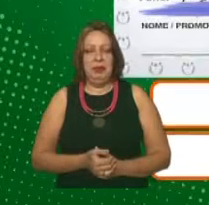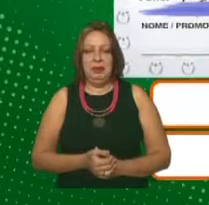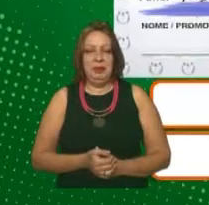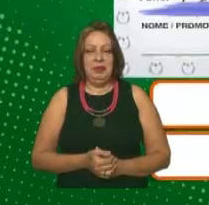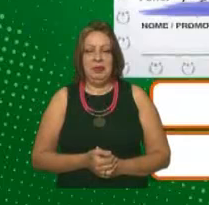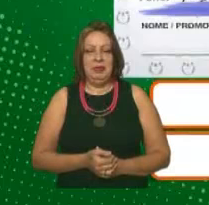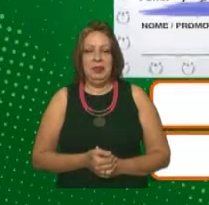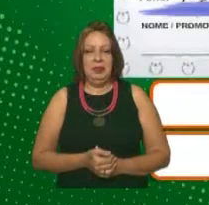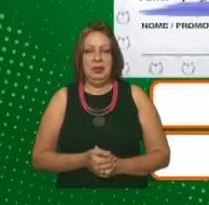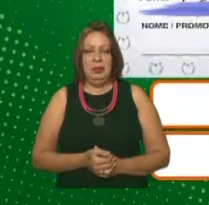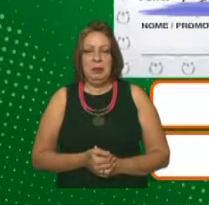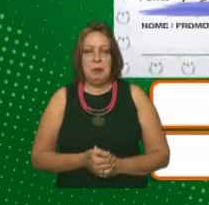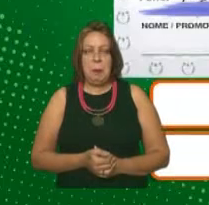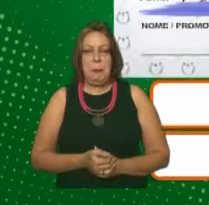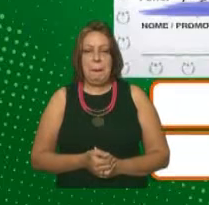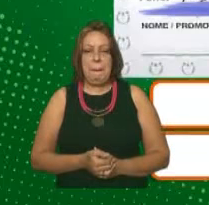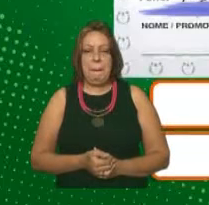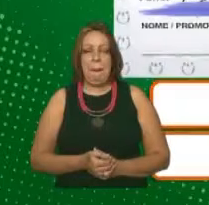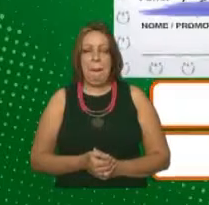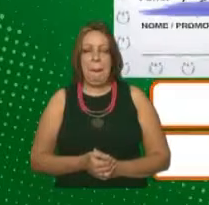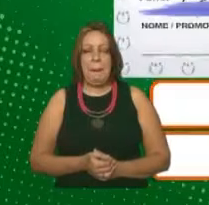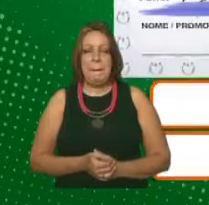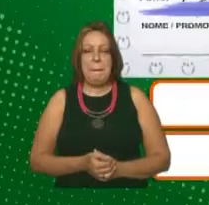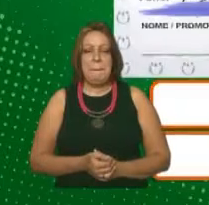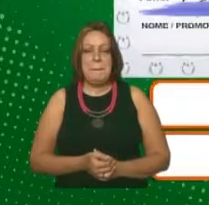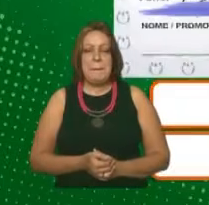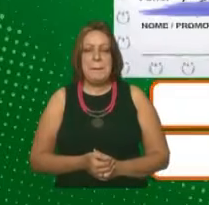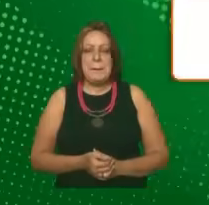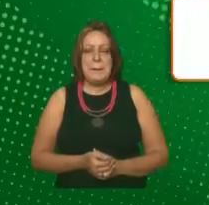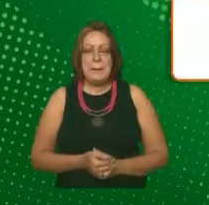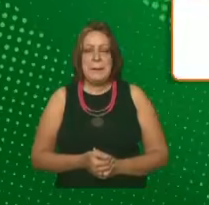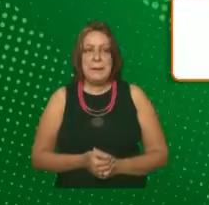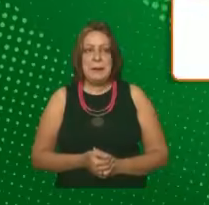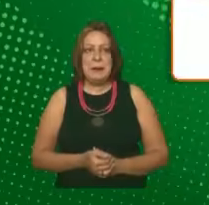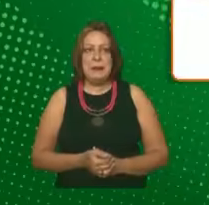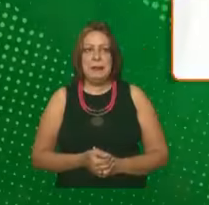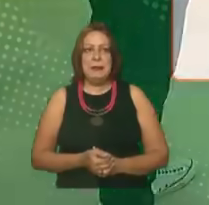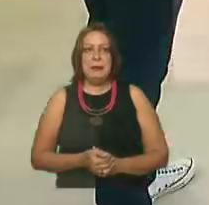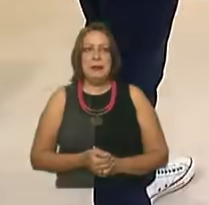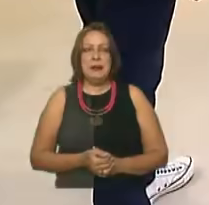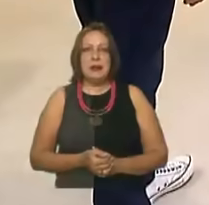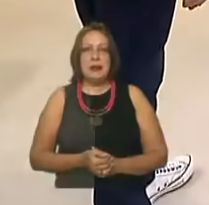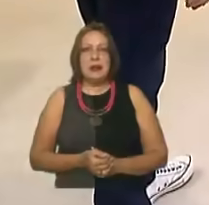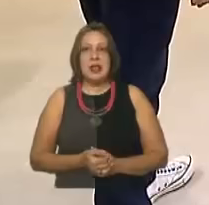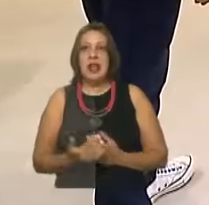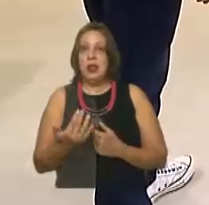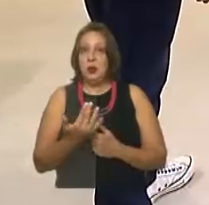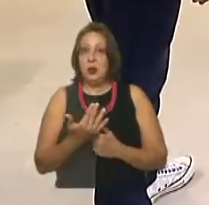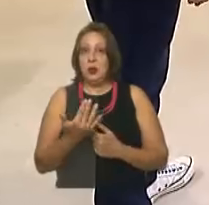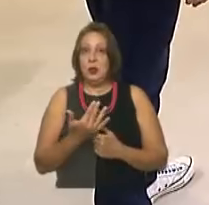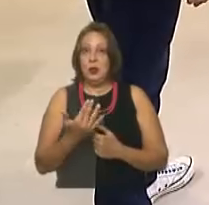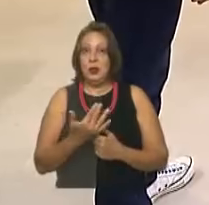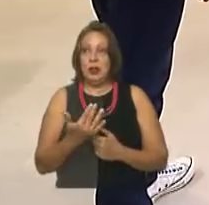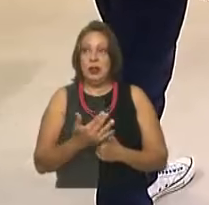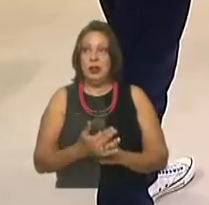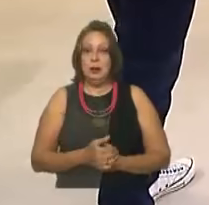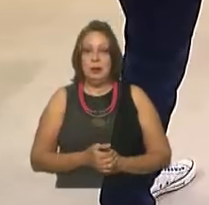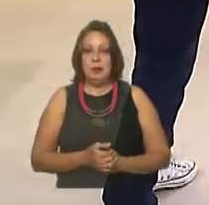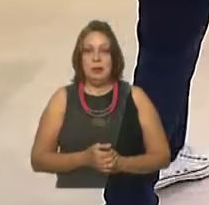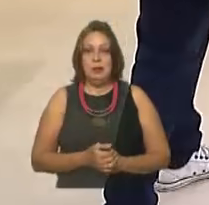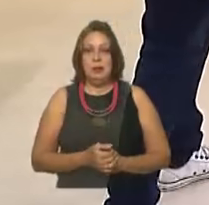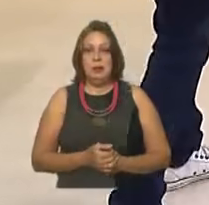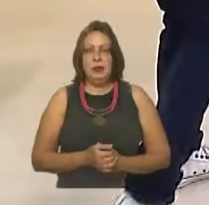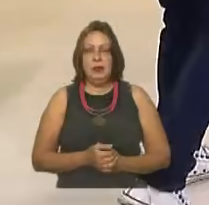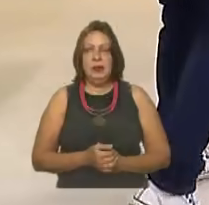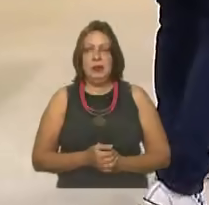Vamos decifrar aí e colocar nas redes mais tarde. É. Hã? É bom, ajuda. Ajuda aqui o nosso diretor da...